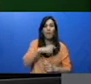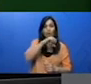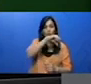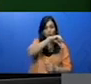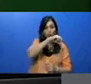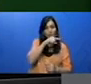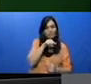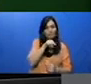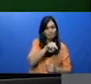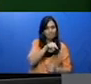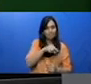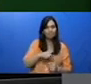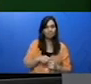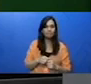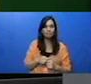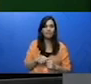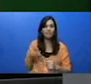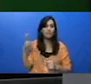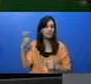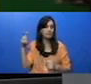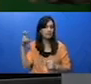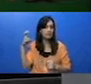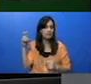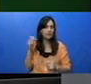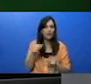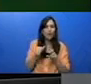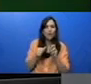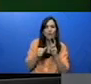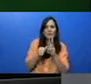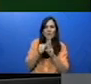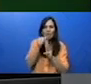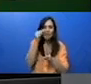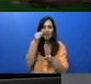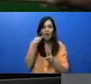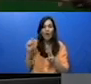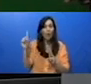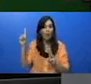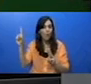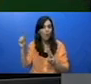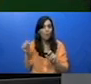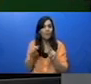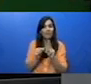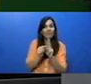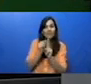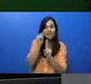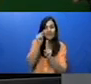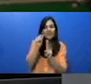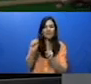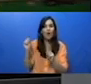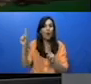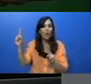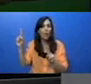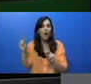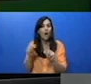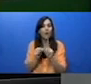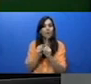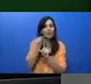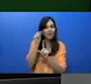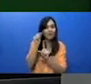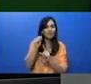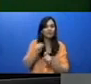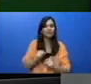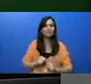9 milhares, 5 centenas, 1 dezena, 2 unidades. E por